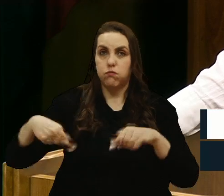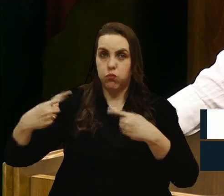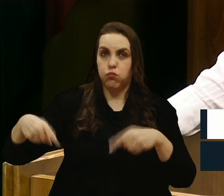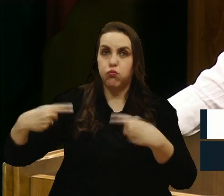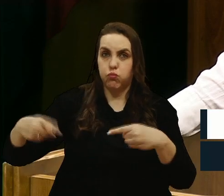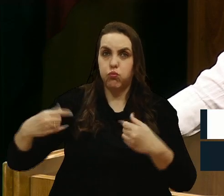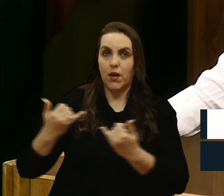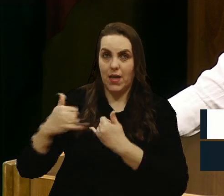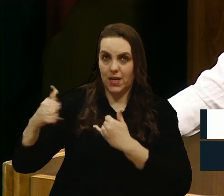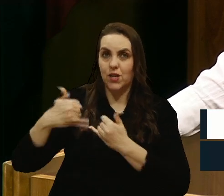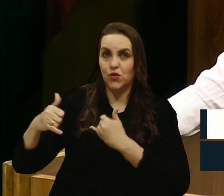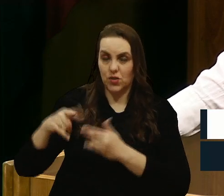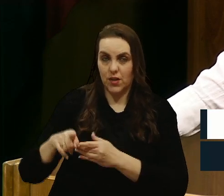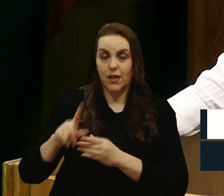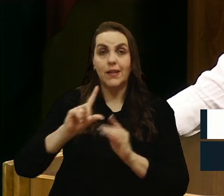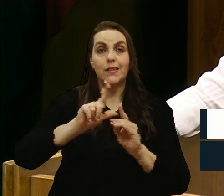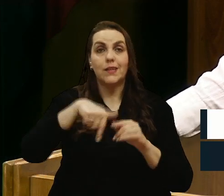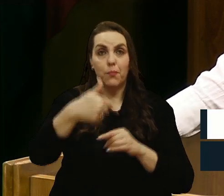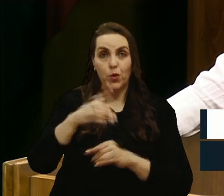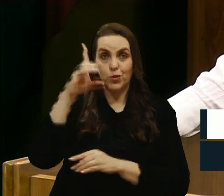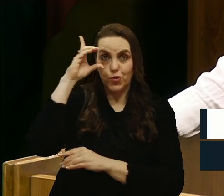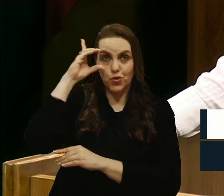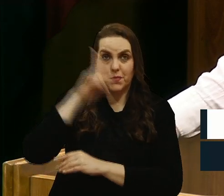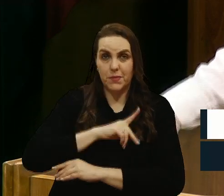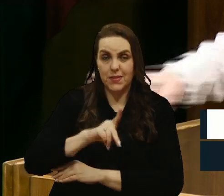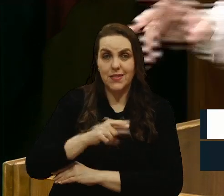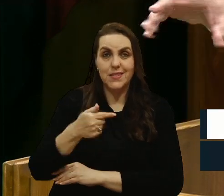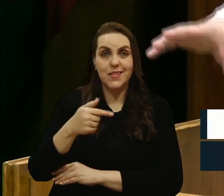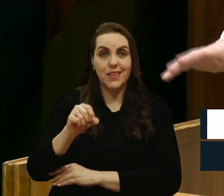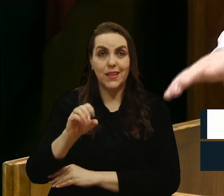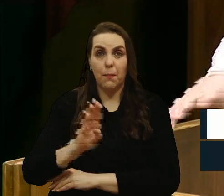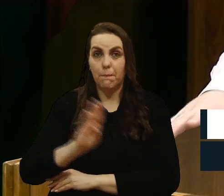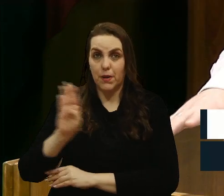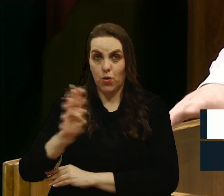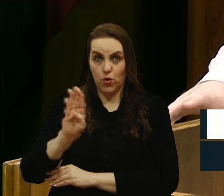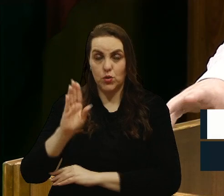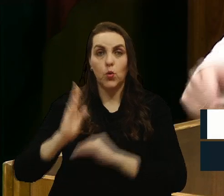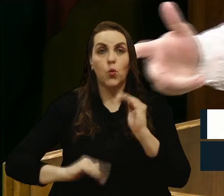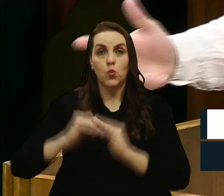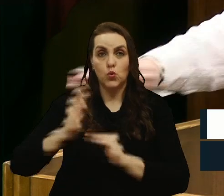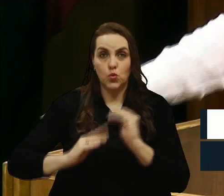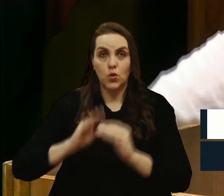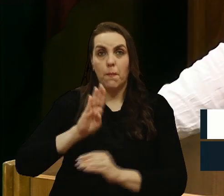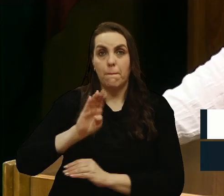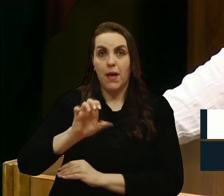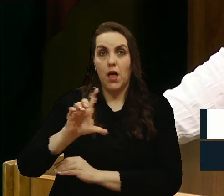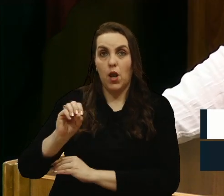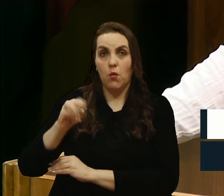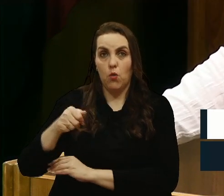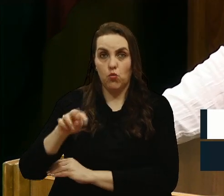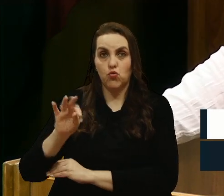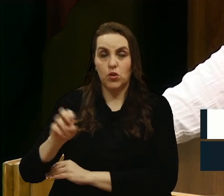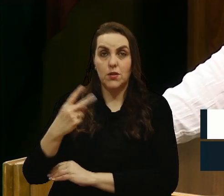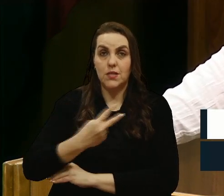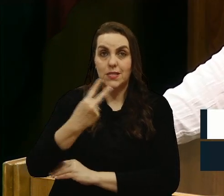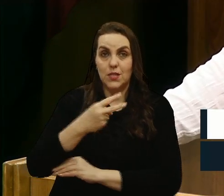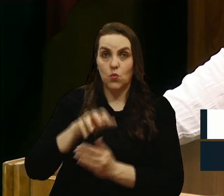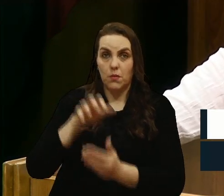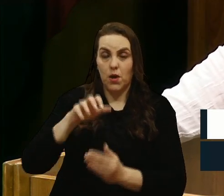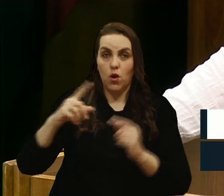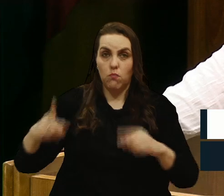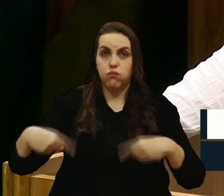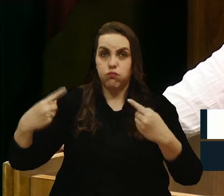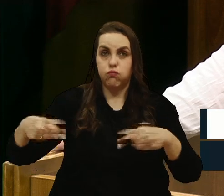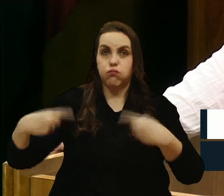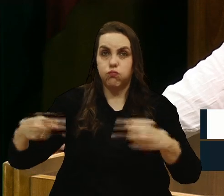Posteriormente, presidenta Dilma Rousseff, 70 bilhões. Construiu Belo Monte, que é a segunda maior usina hidrelétrica que nós